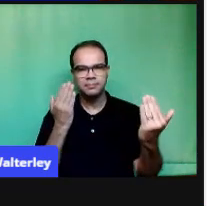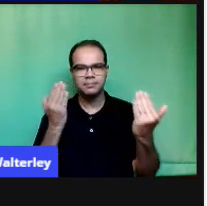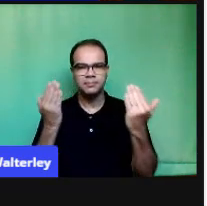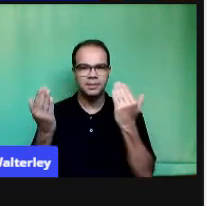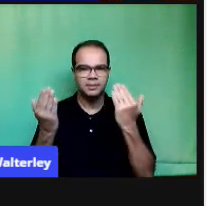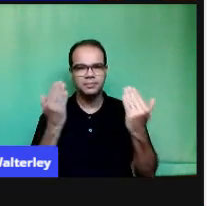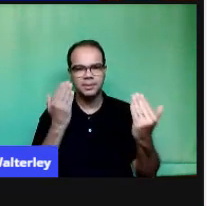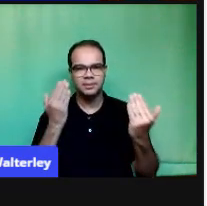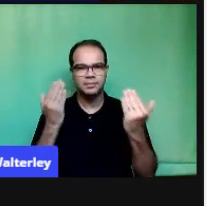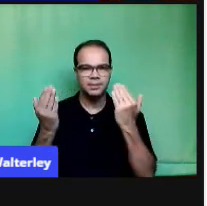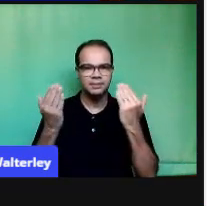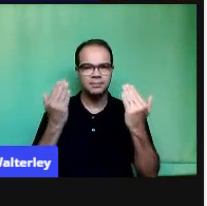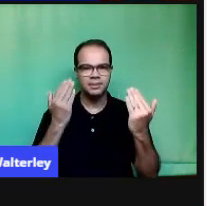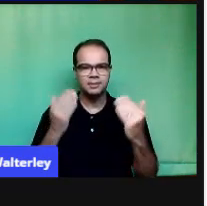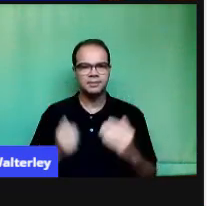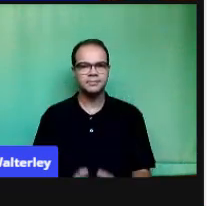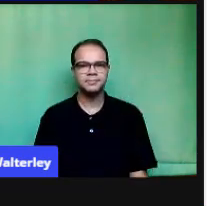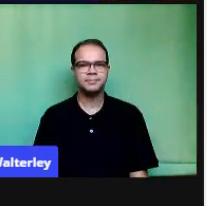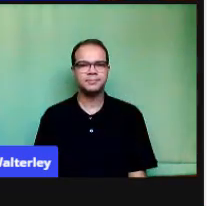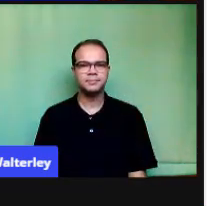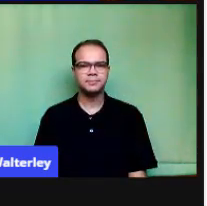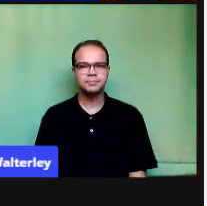ocasionados momentaneamente, serem